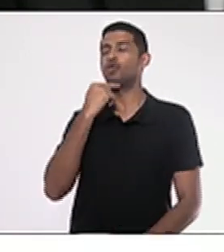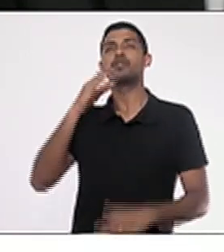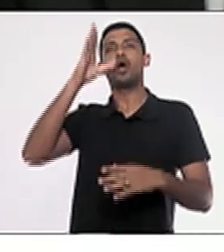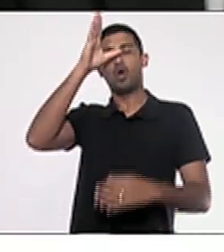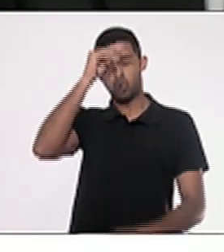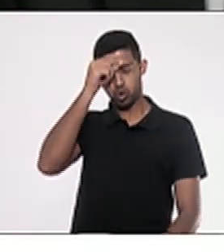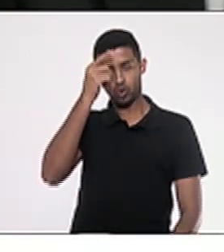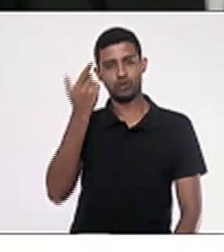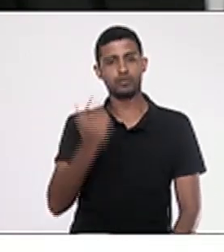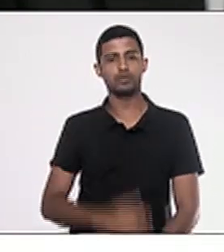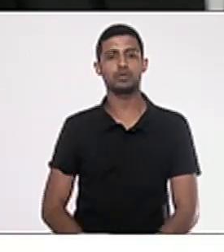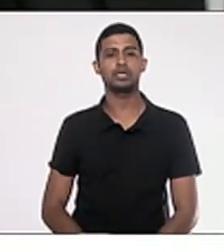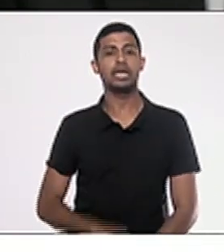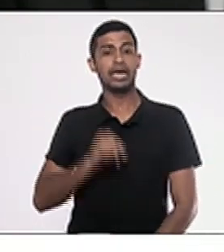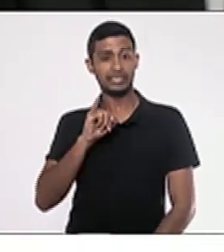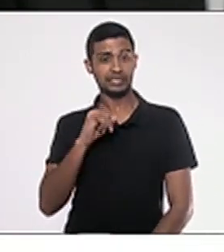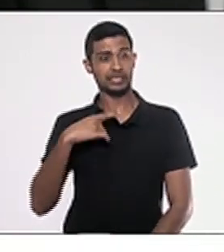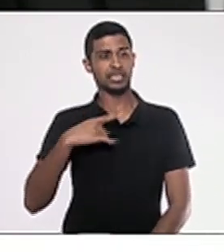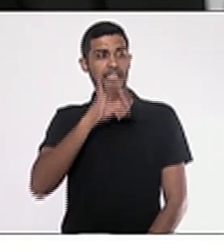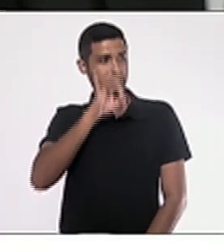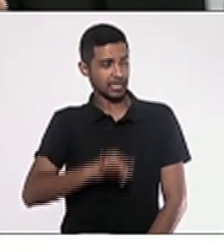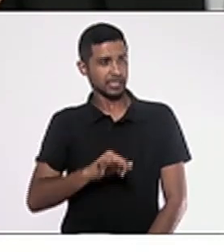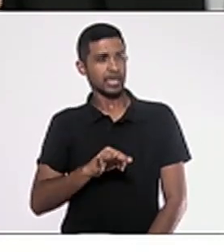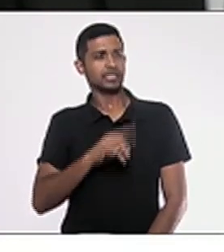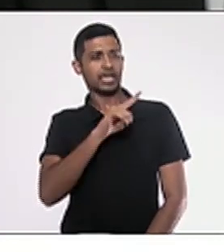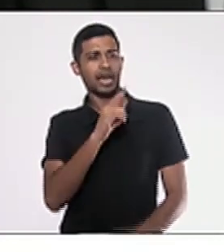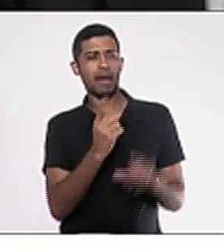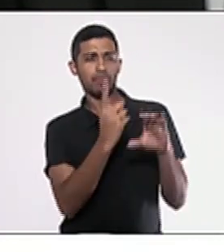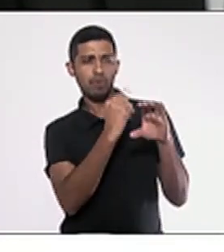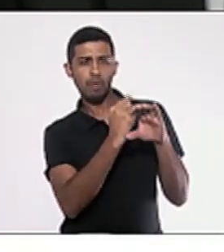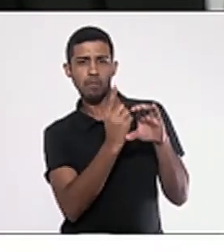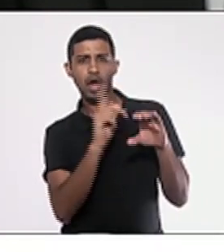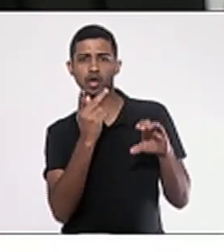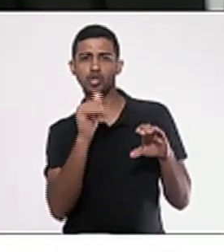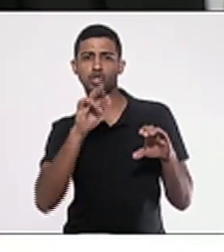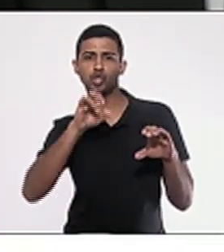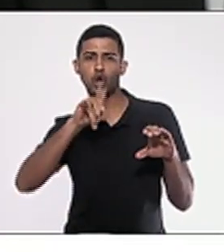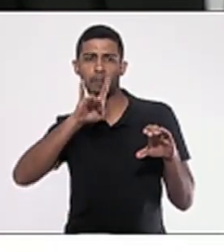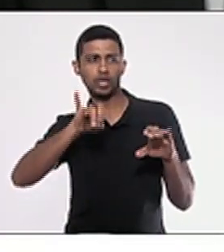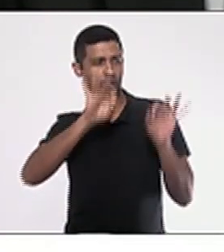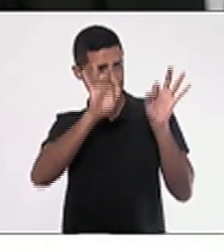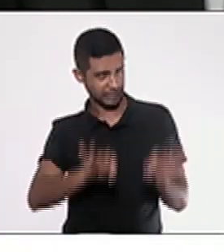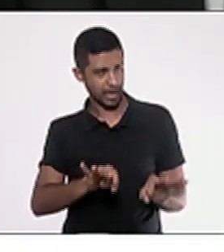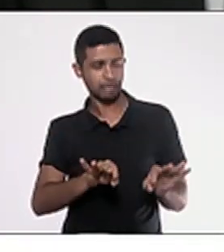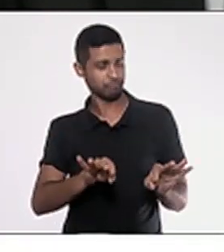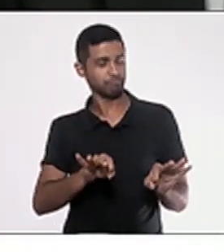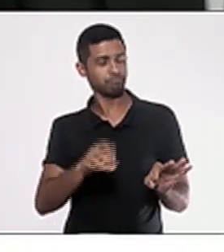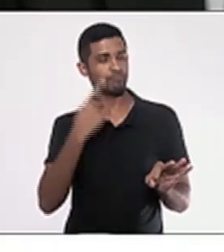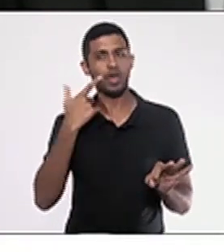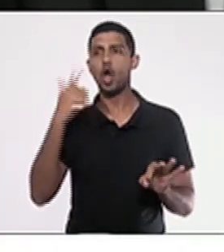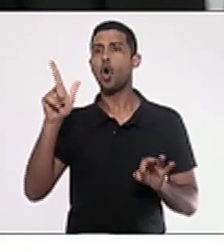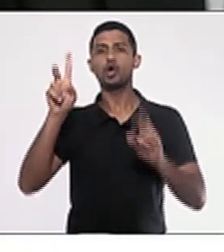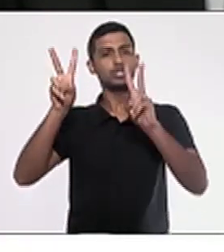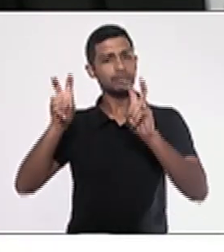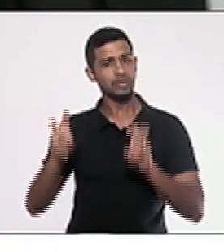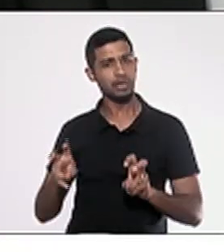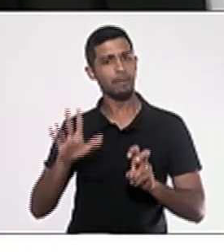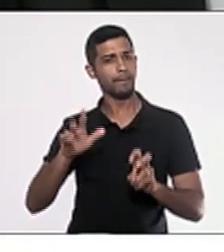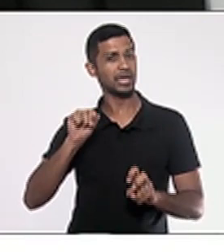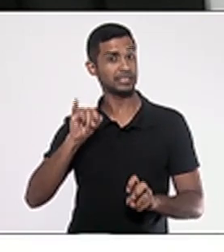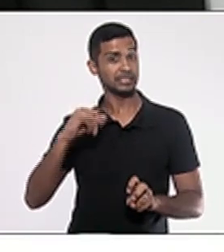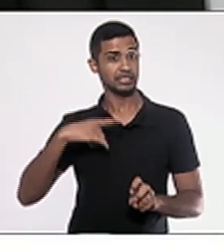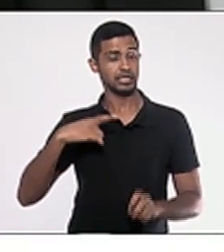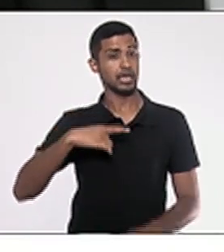de que o hidrômetro é correto, ótimo, a gente consegue superar e partir para outras questões. Mas se tiver uma certeza de